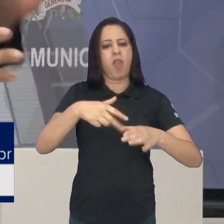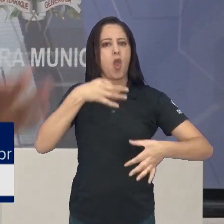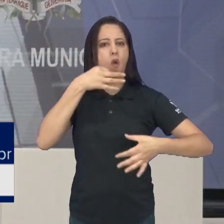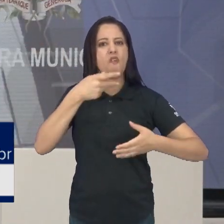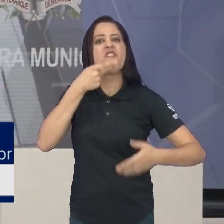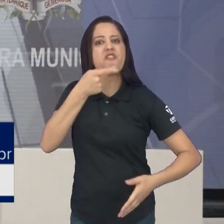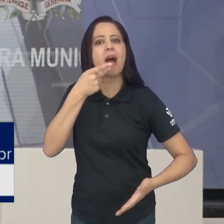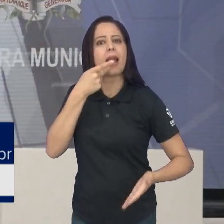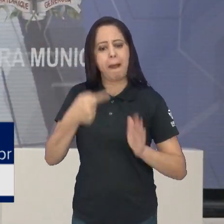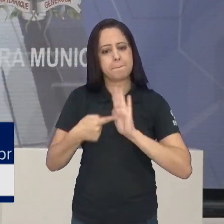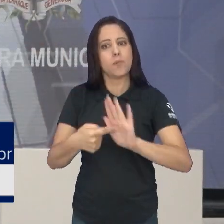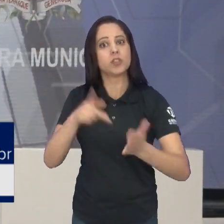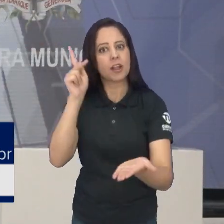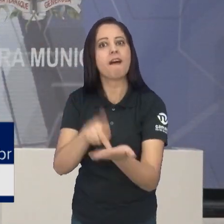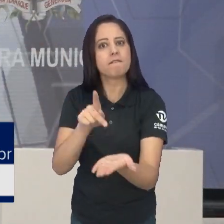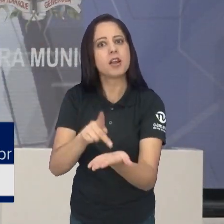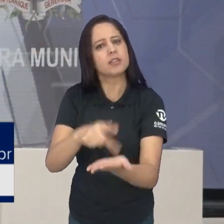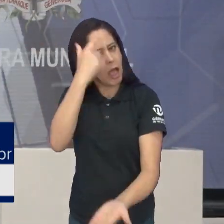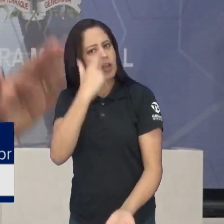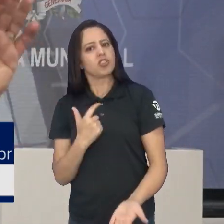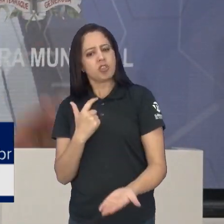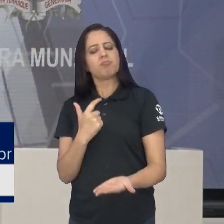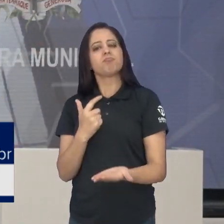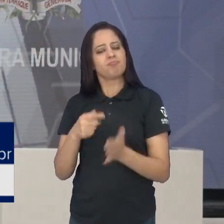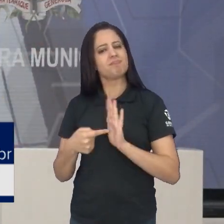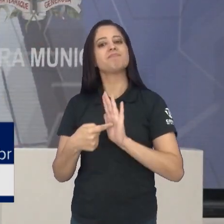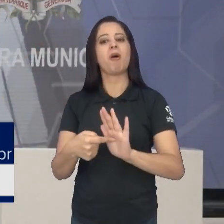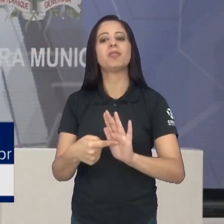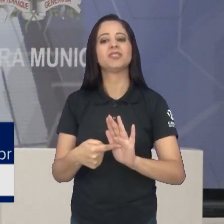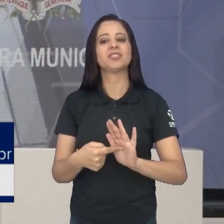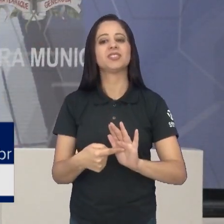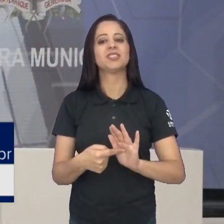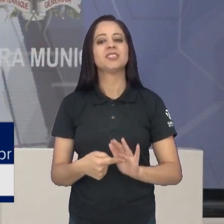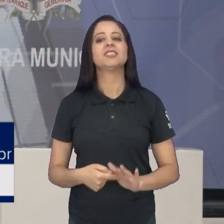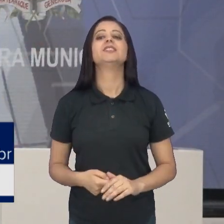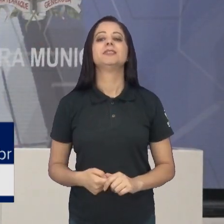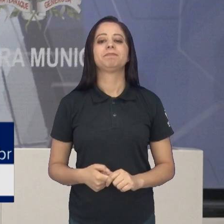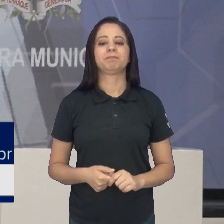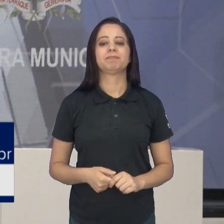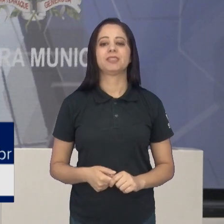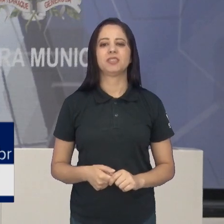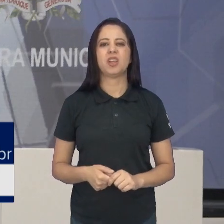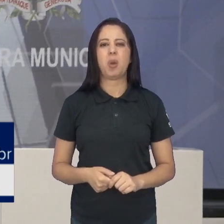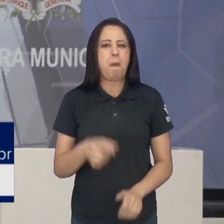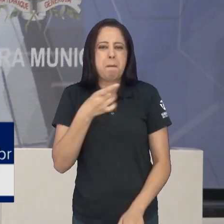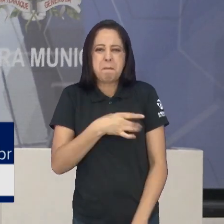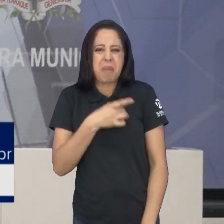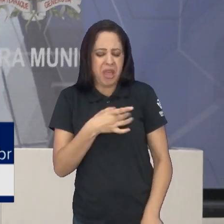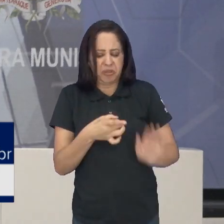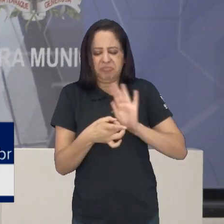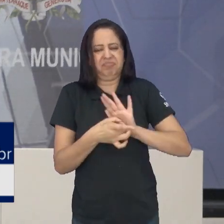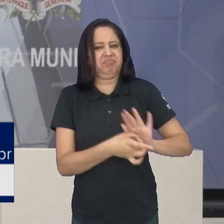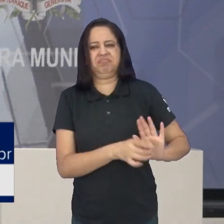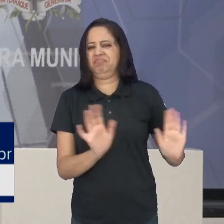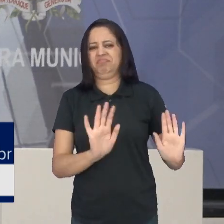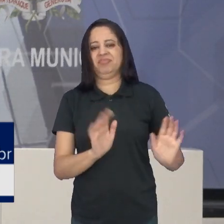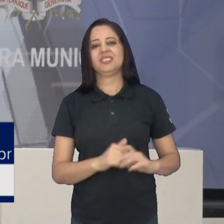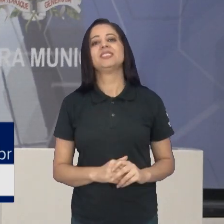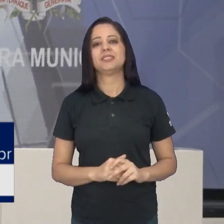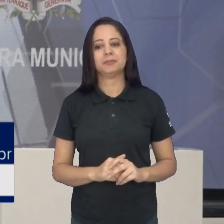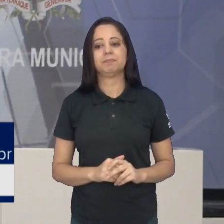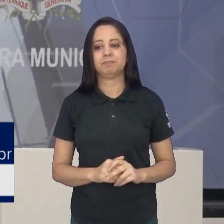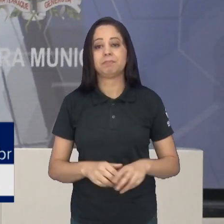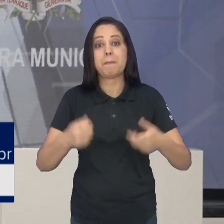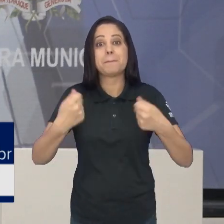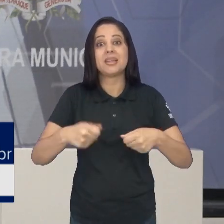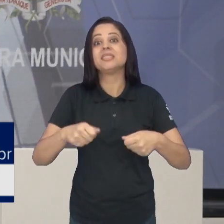mostrar o que de fato precisa ser resolvido e também mostrasse. Não há de temer. Na verdade, o que a gente